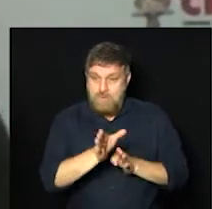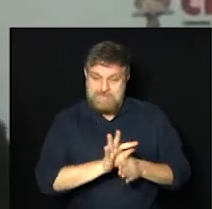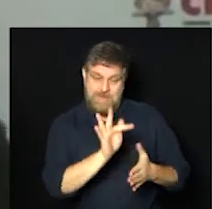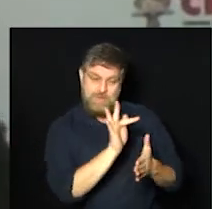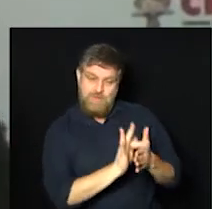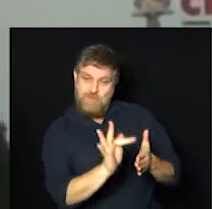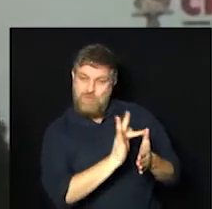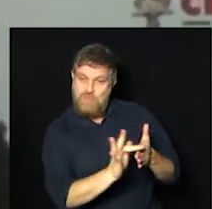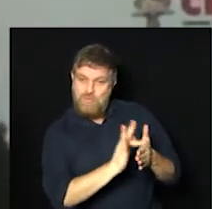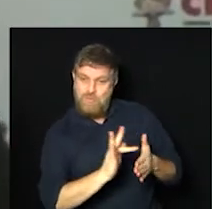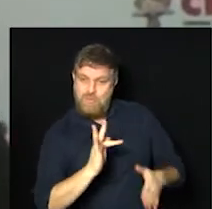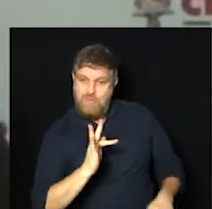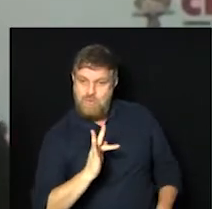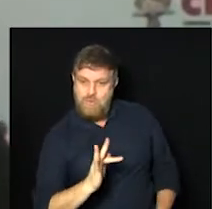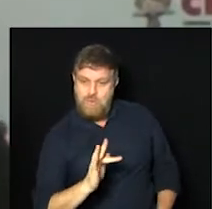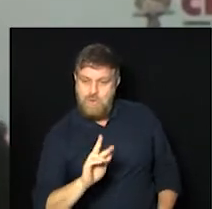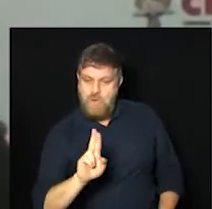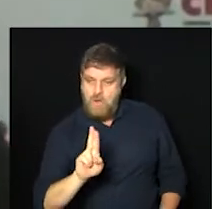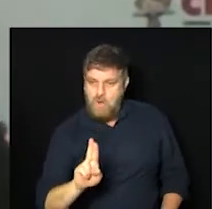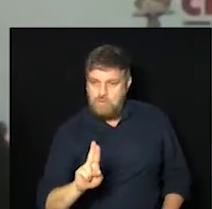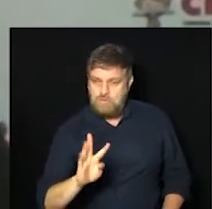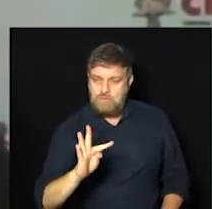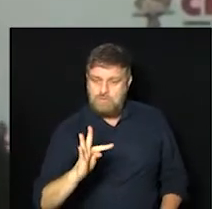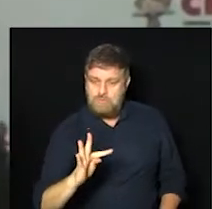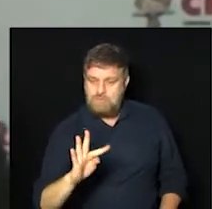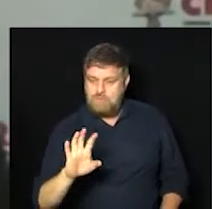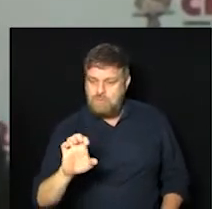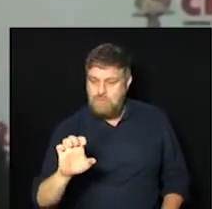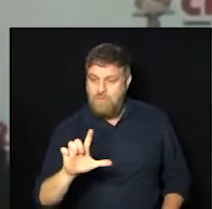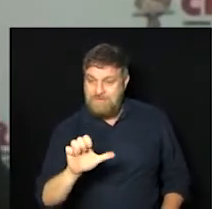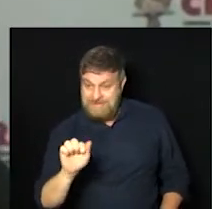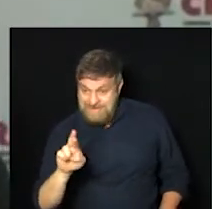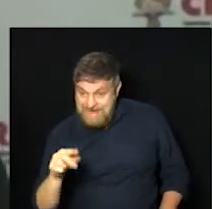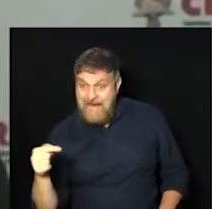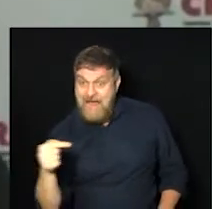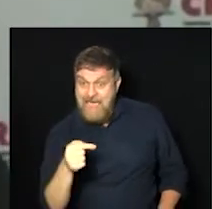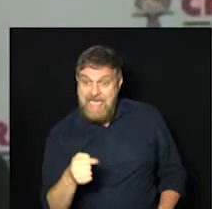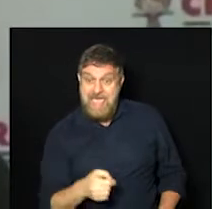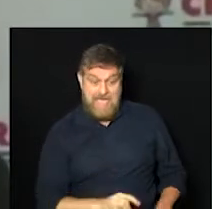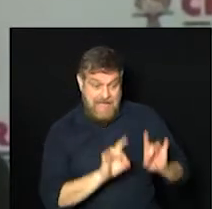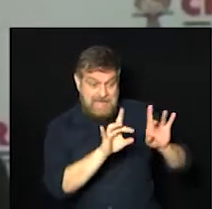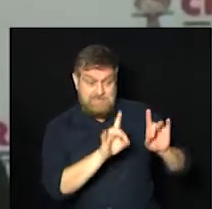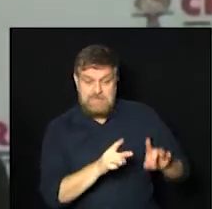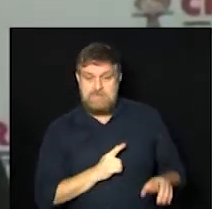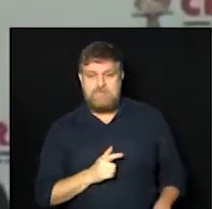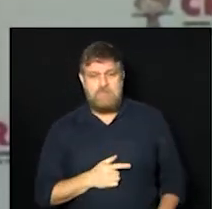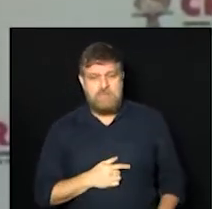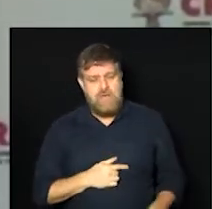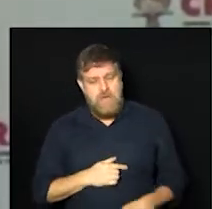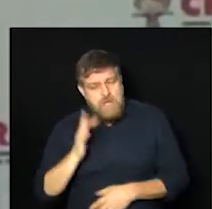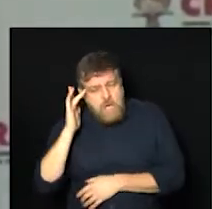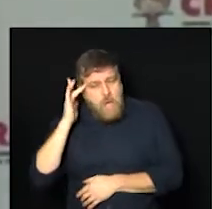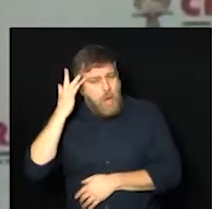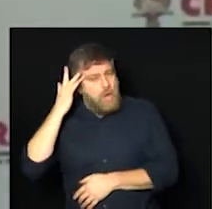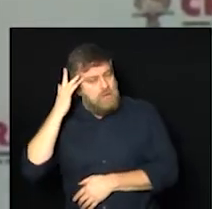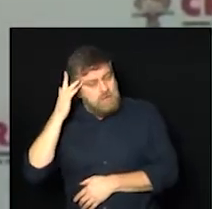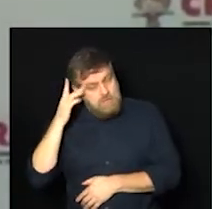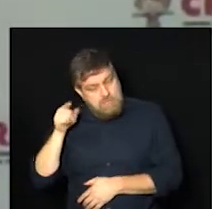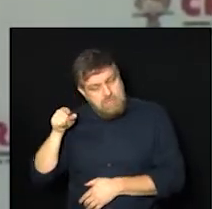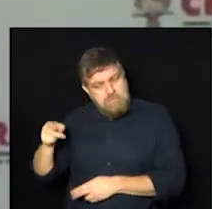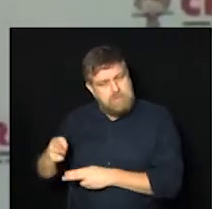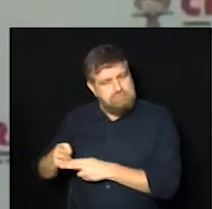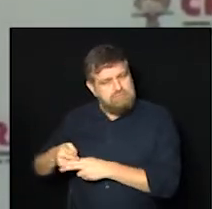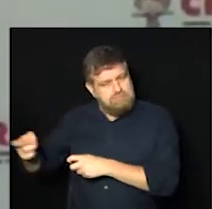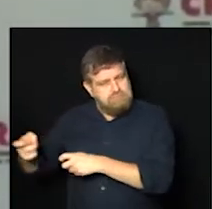O conselho tutelar é um órgão especializado para receber qualquer notificação de suspeita de violência. Você não precisa ter